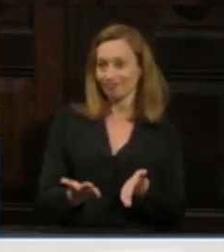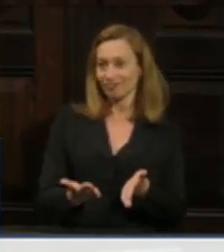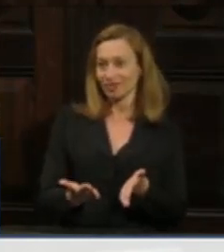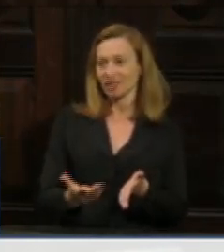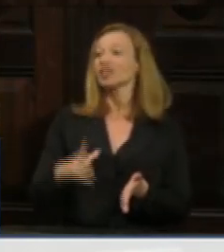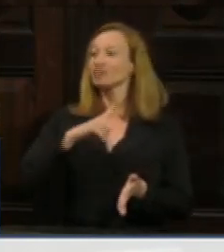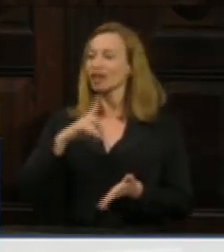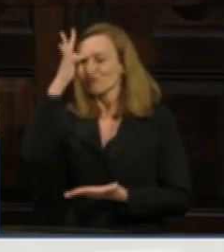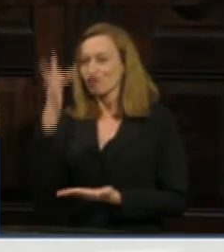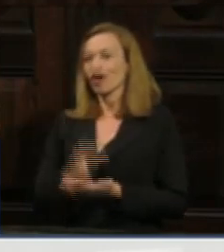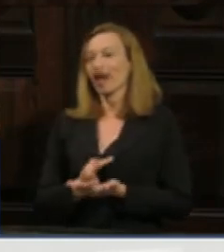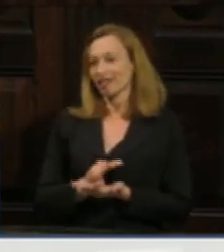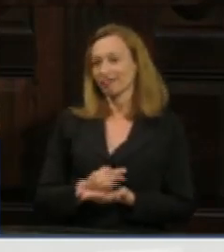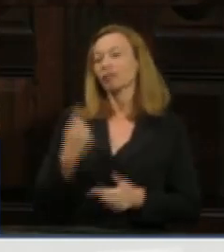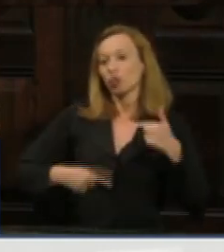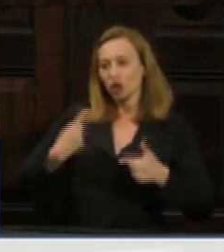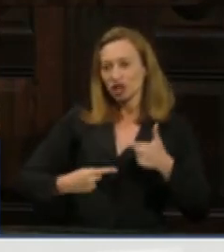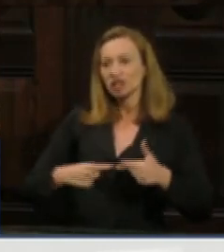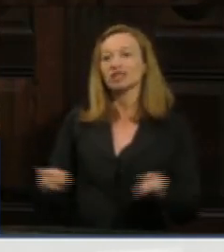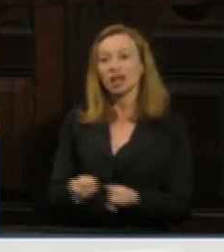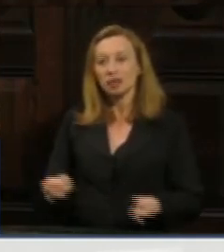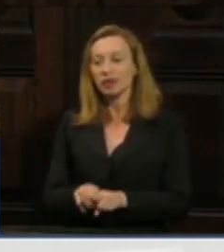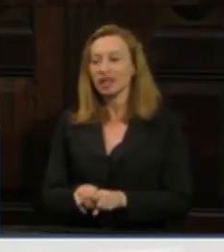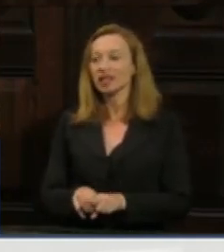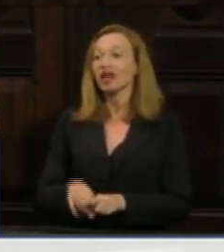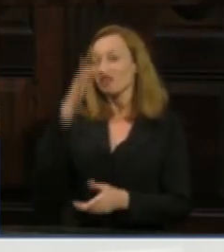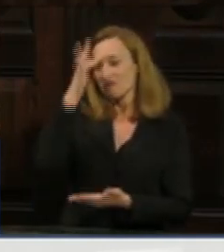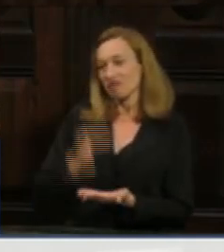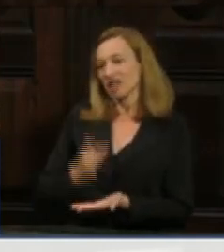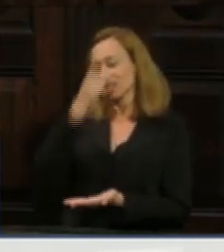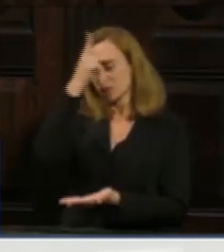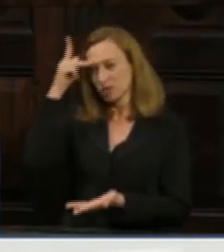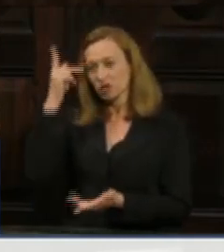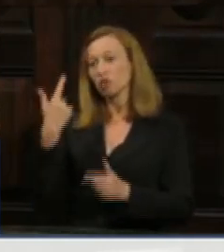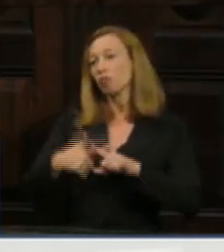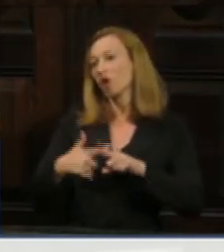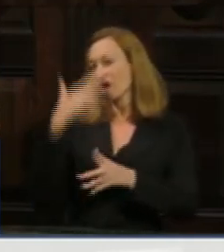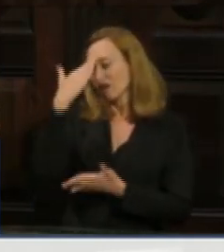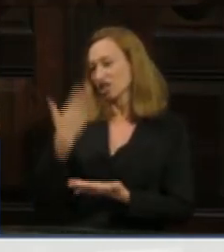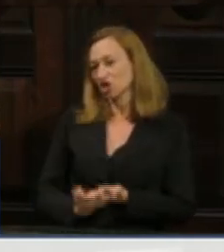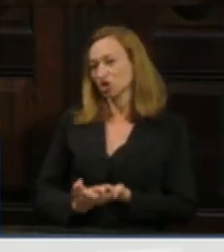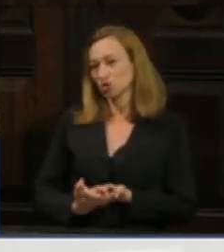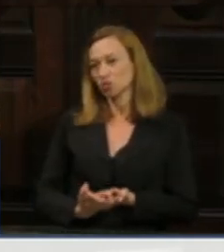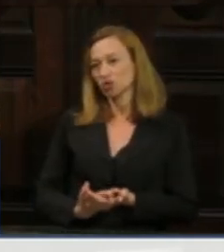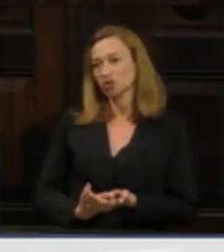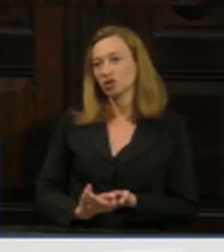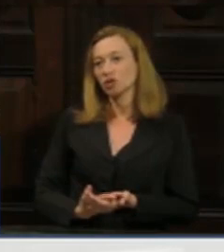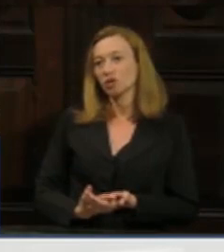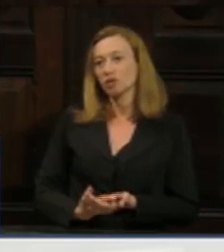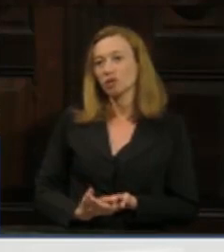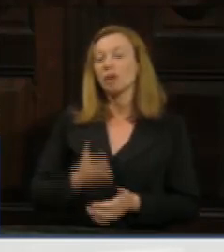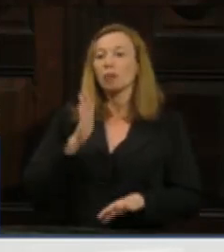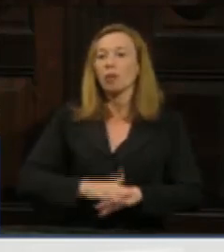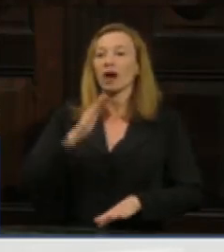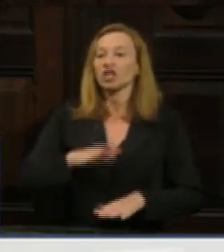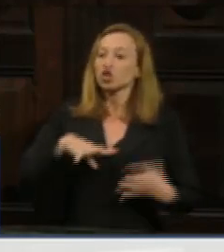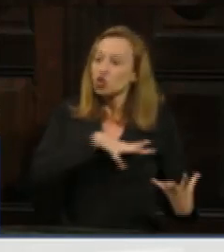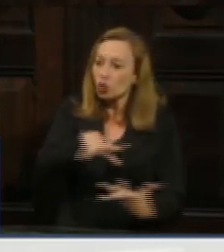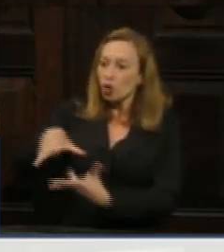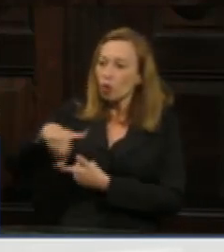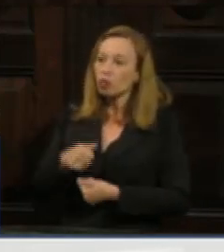painéis pintados de dourado, não me atrai, nunca me atraiu. Odeio usar gravata, odeio usar camisa de